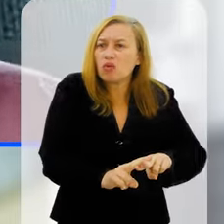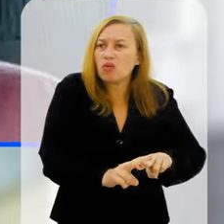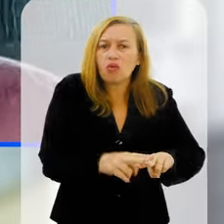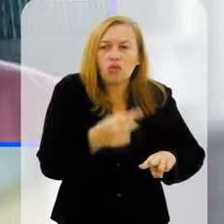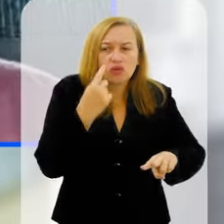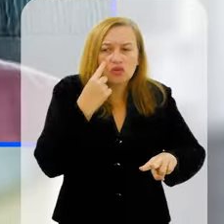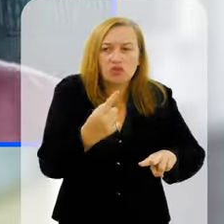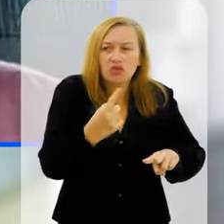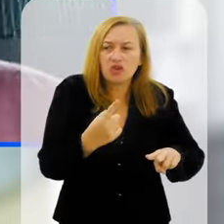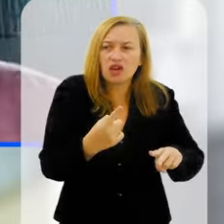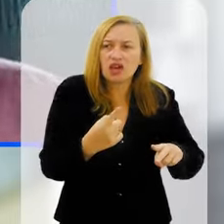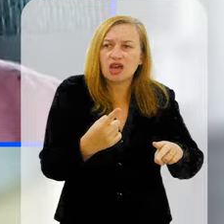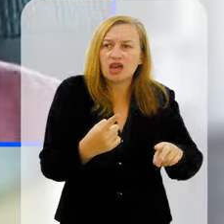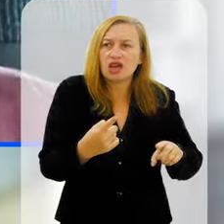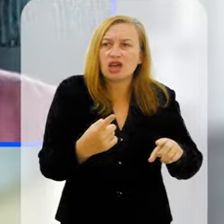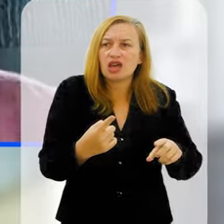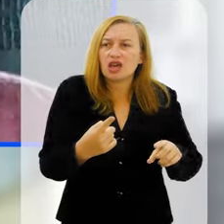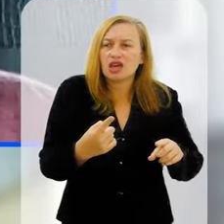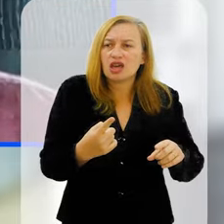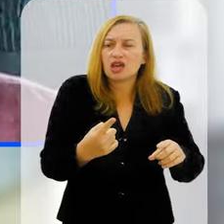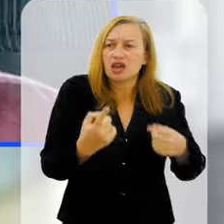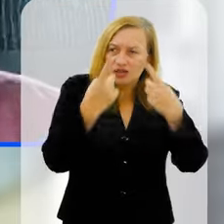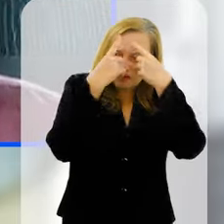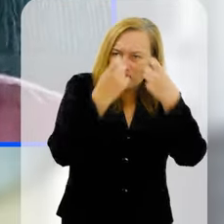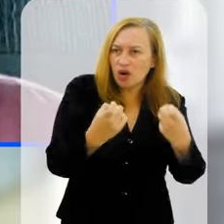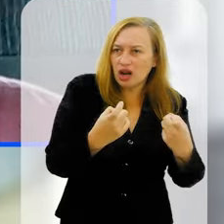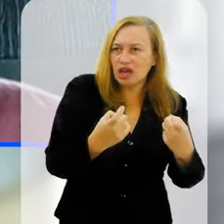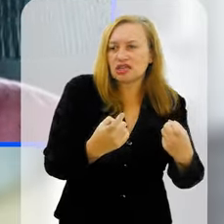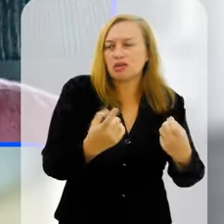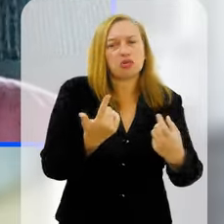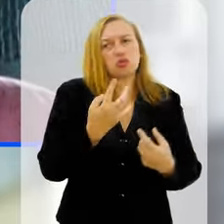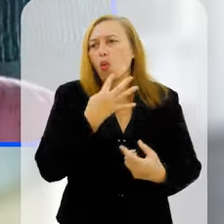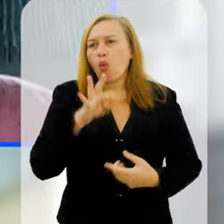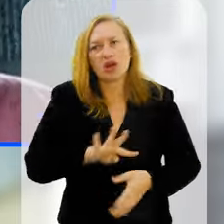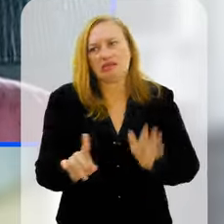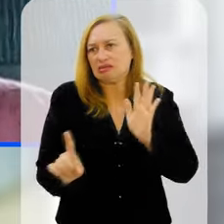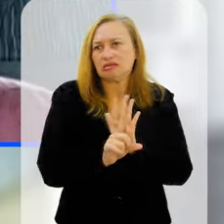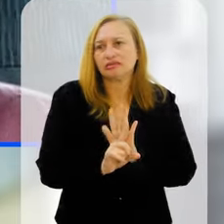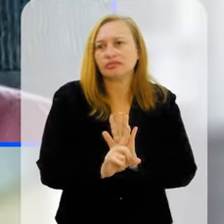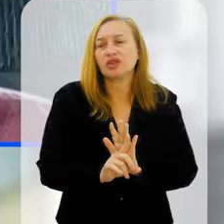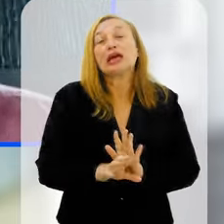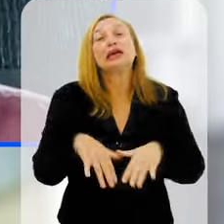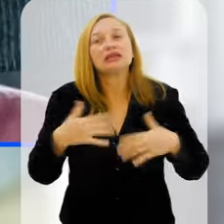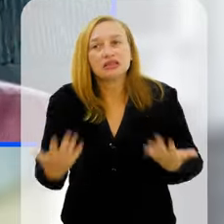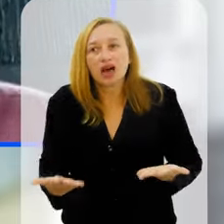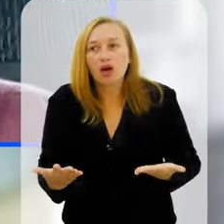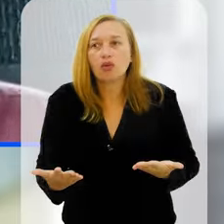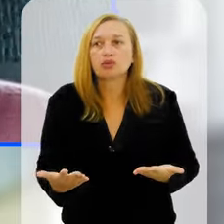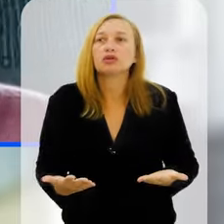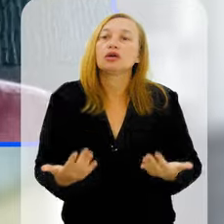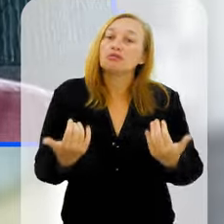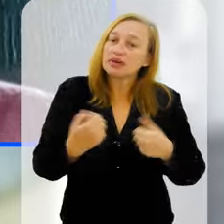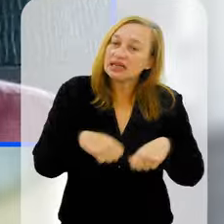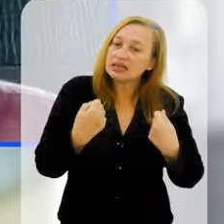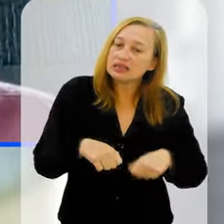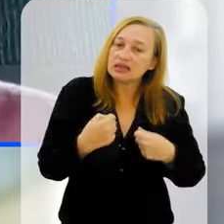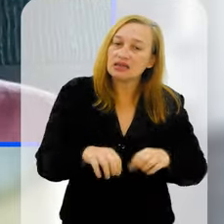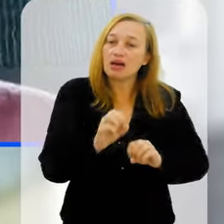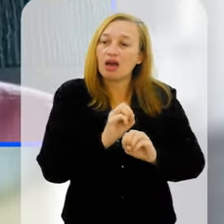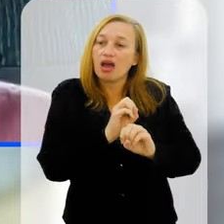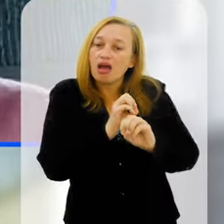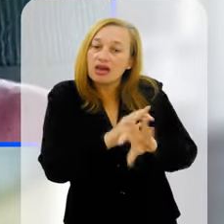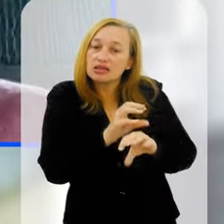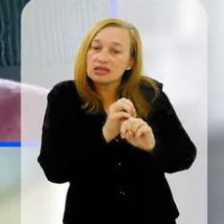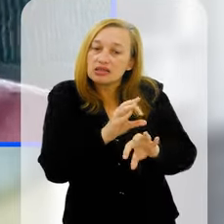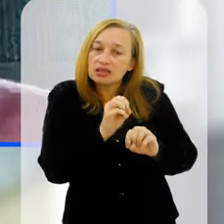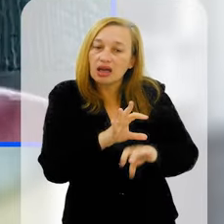que tem, que são necessárias ser efetuadas por desconhecimento da lei. Então é necessário que a gente treine